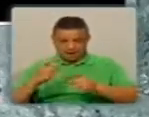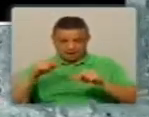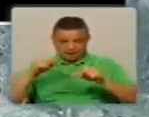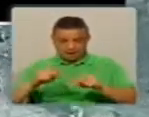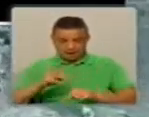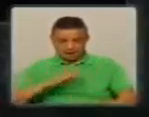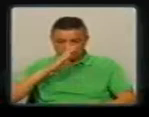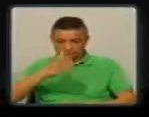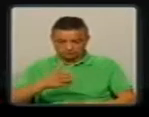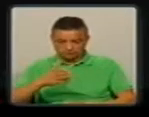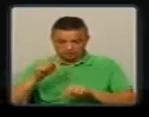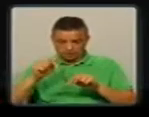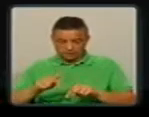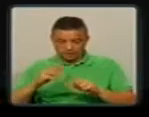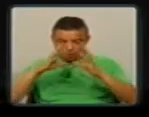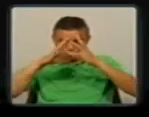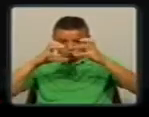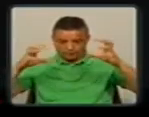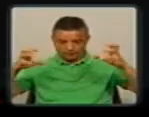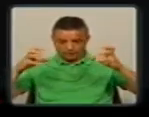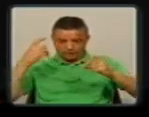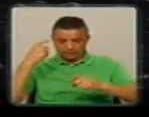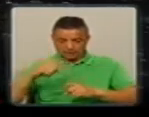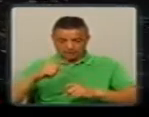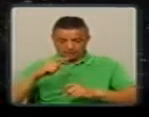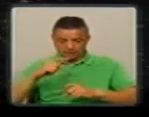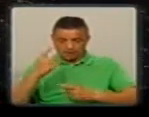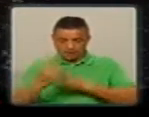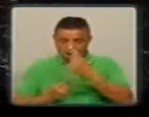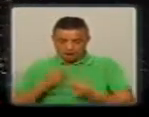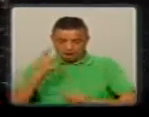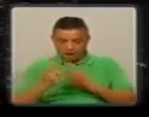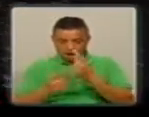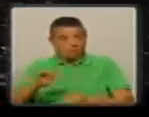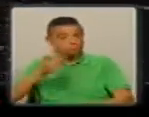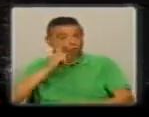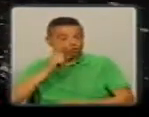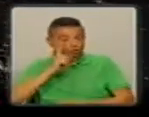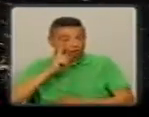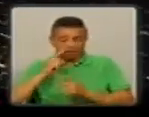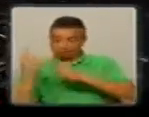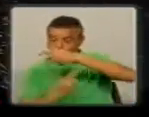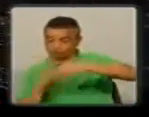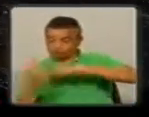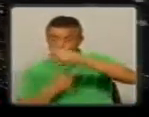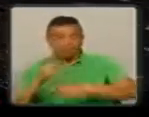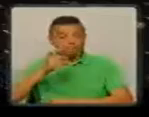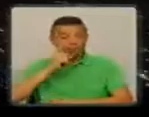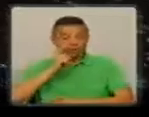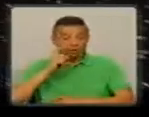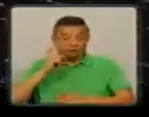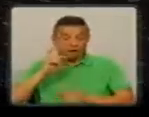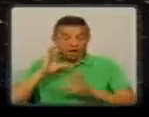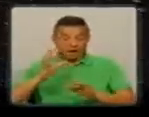quer dizer que esta nuvem terá, se calhar, algo a protegê-la. E a teoria que melhor consegue